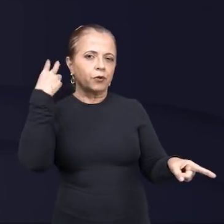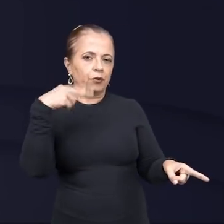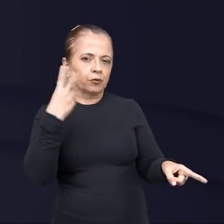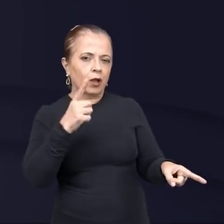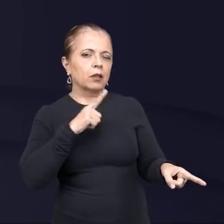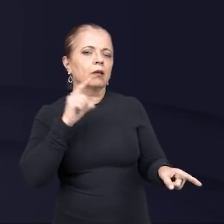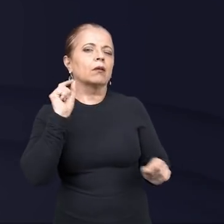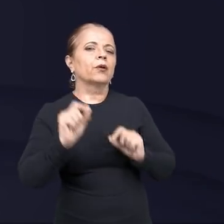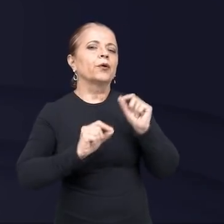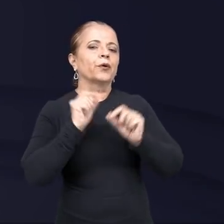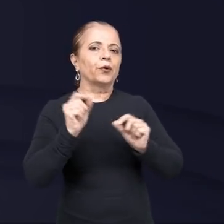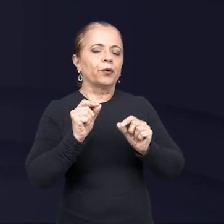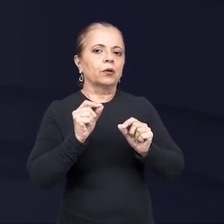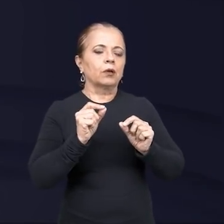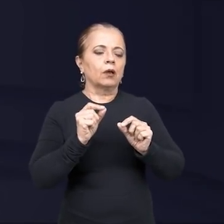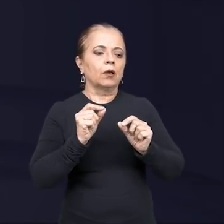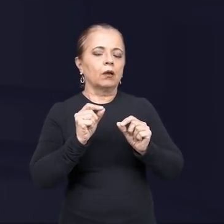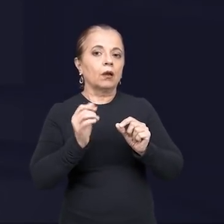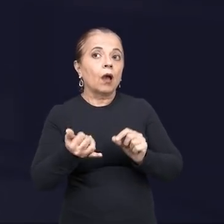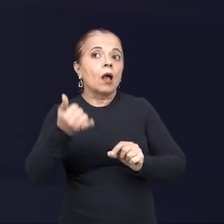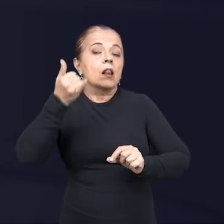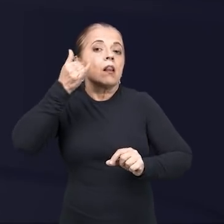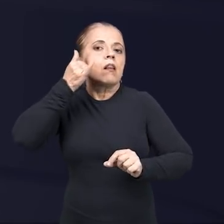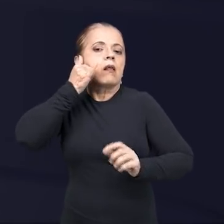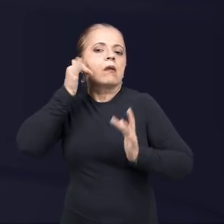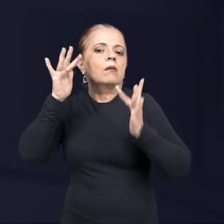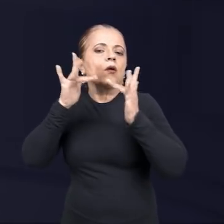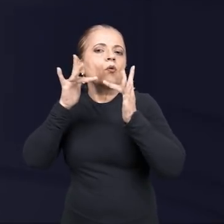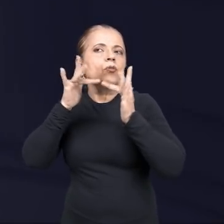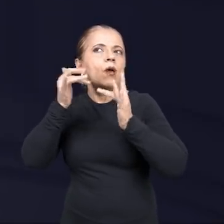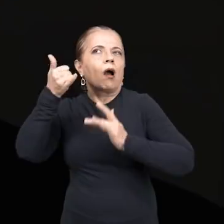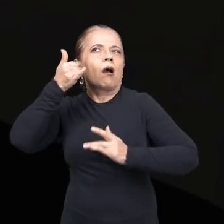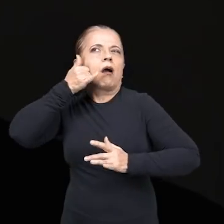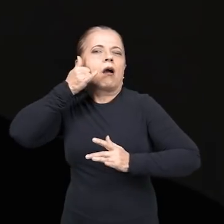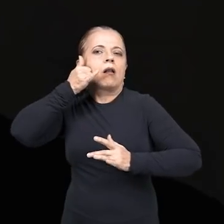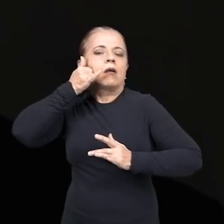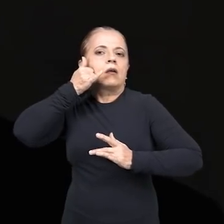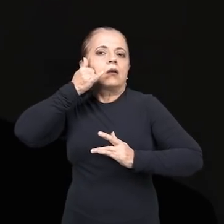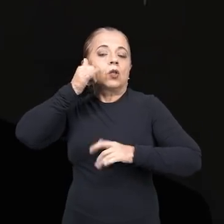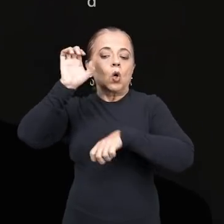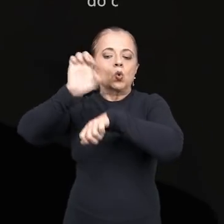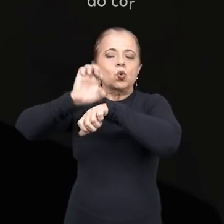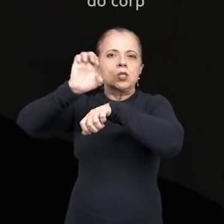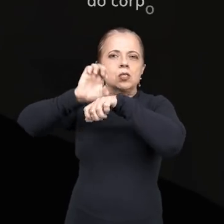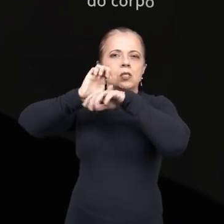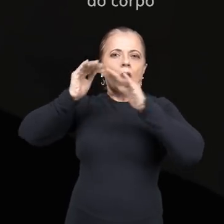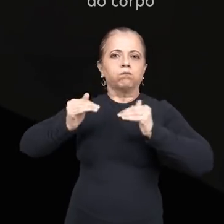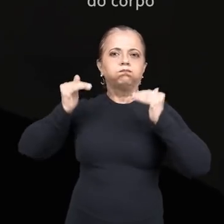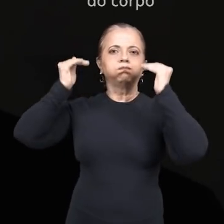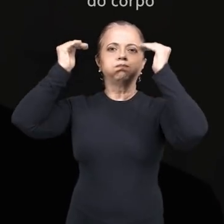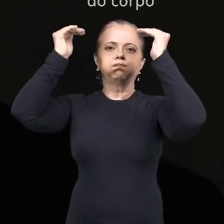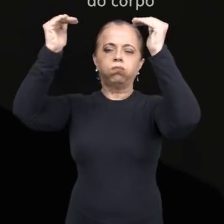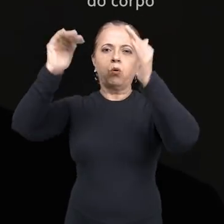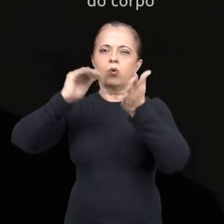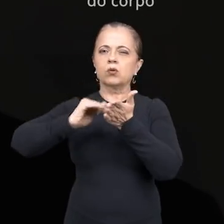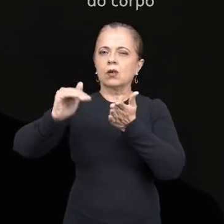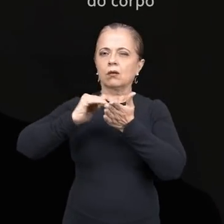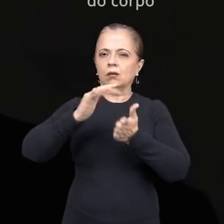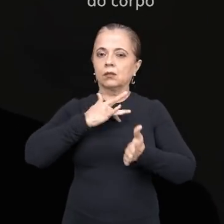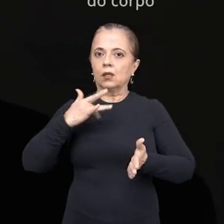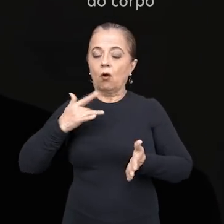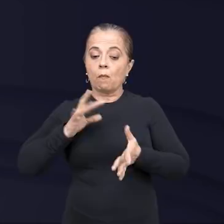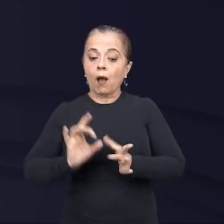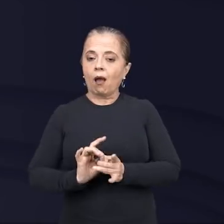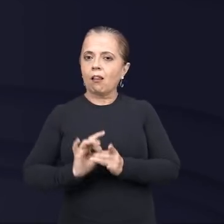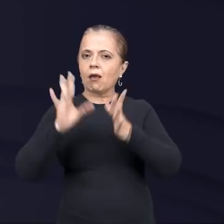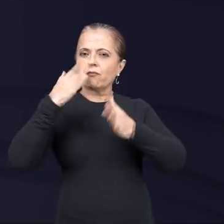teria entrado em contato com a mais alta autoridade do executivo estadual, tentando da mesma forma a liberação do